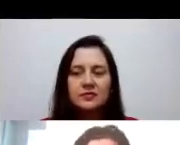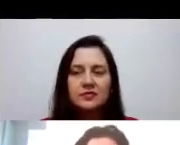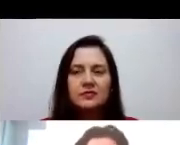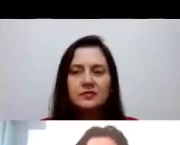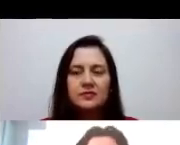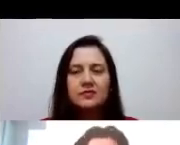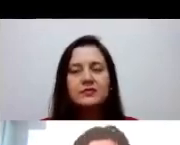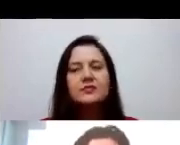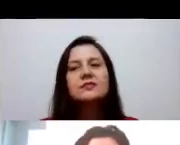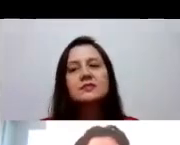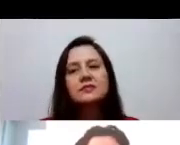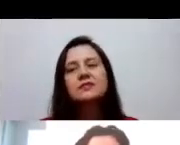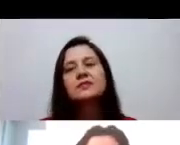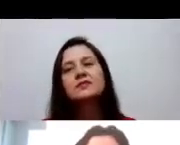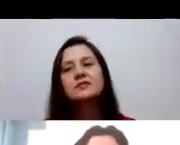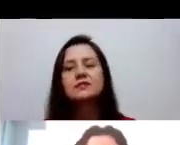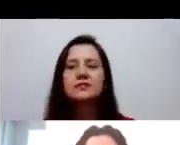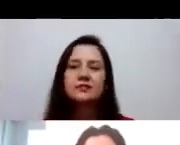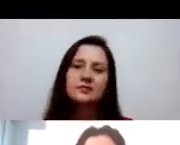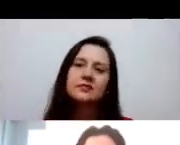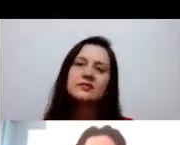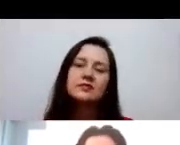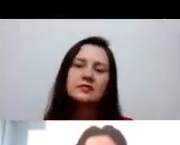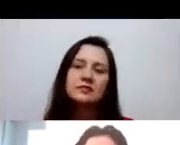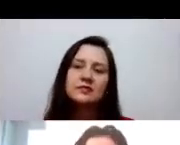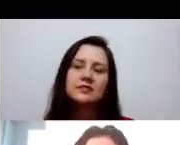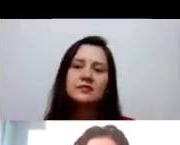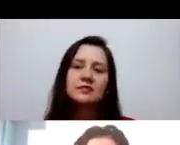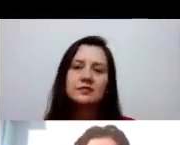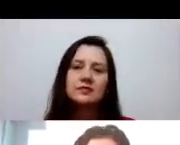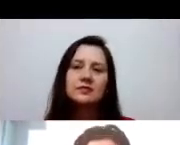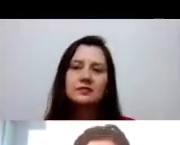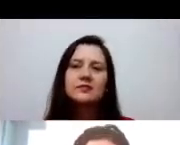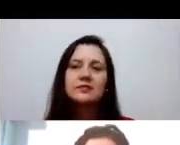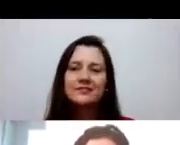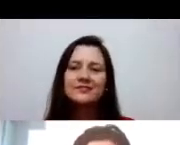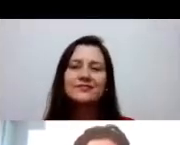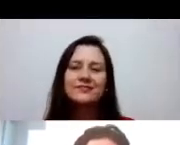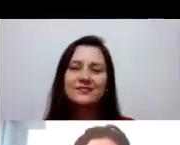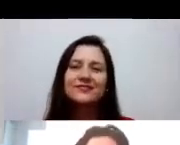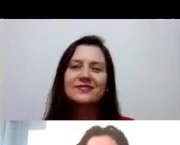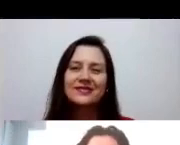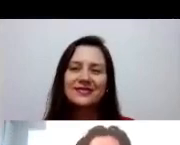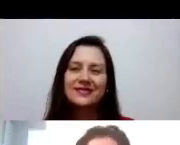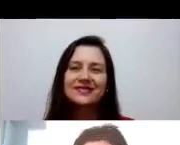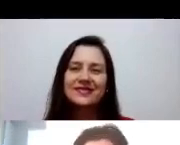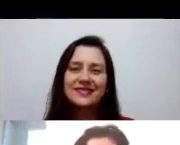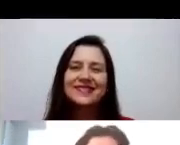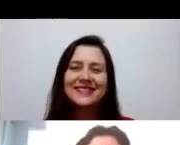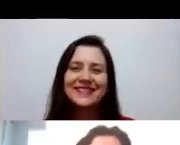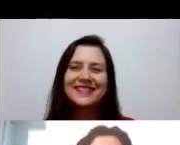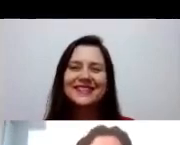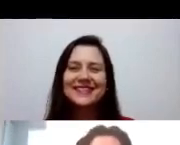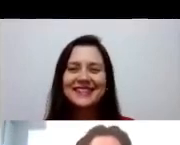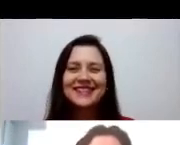que o nosso país vai sofrer. Então, assim, a gente tem que sempre pensar, vamos fazer 80 com 8, né? E a gente já está bem acostumada